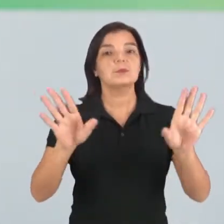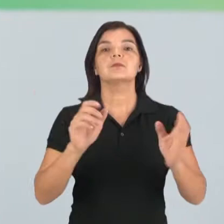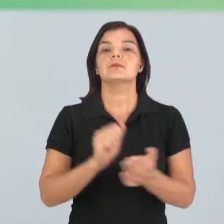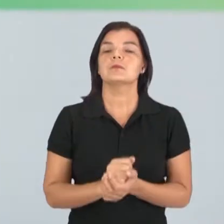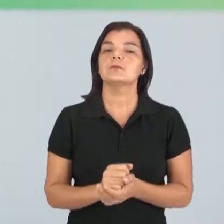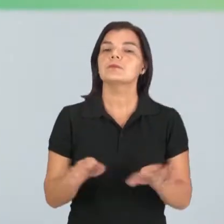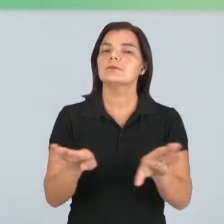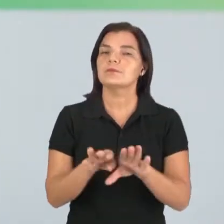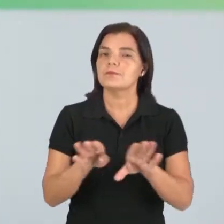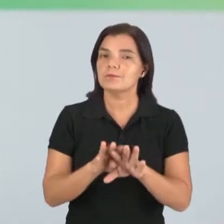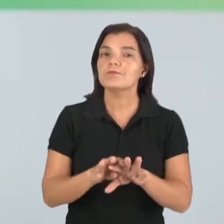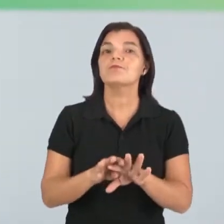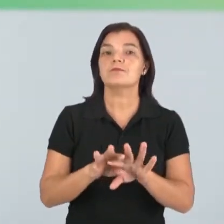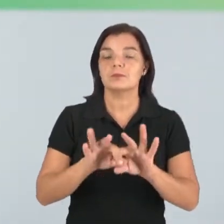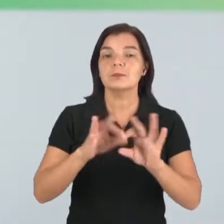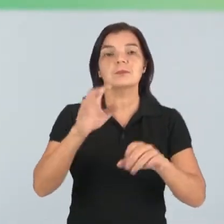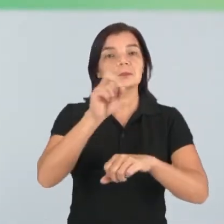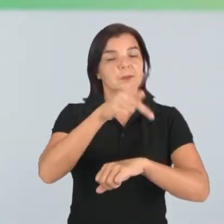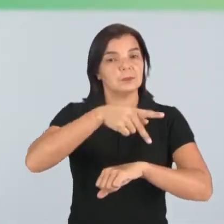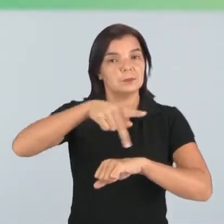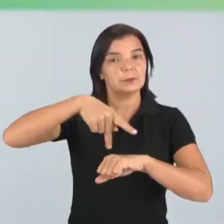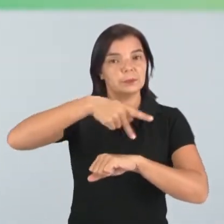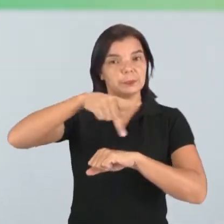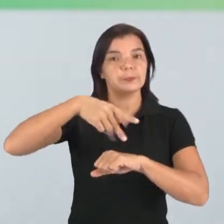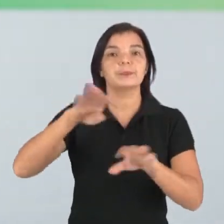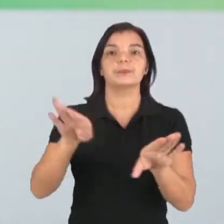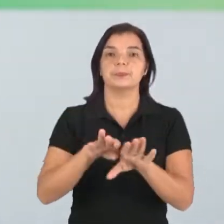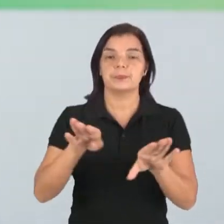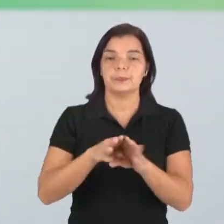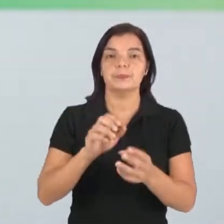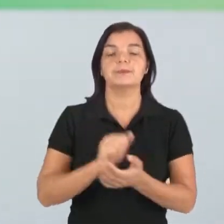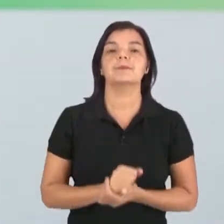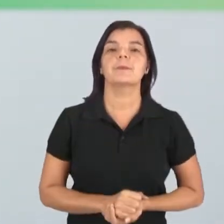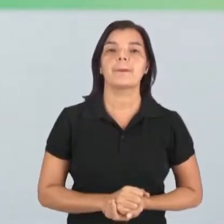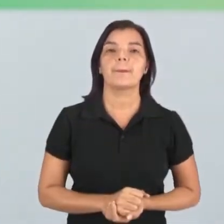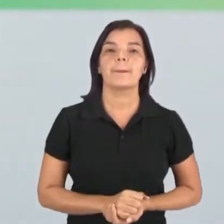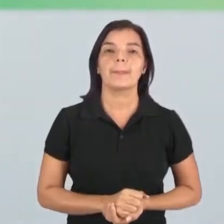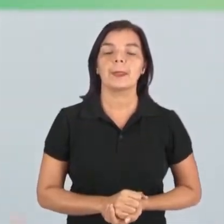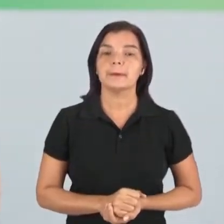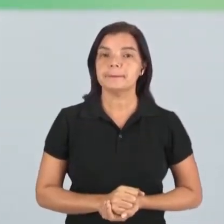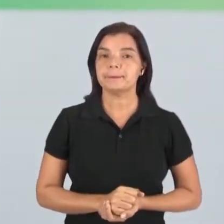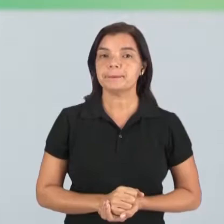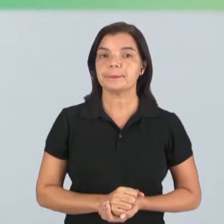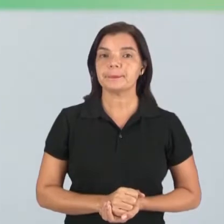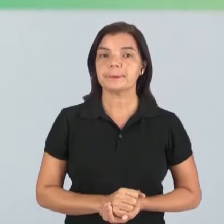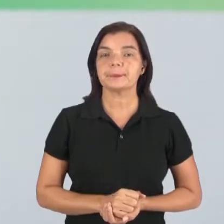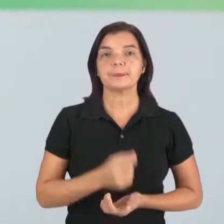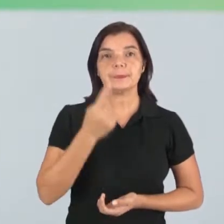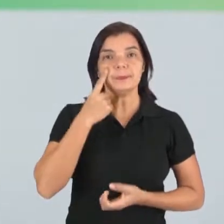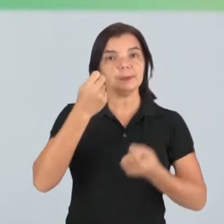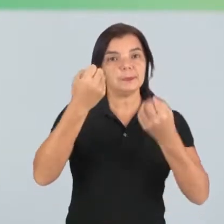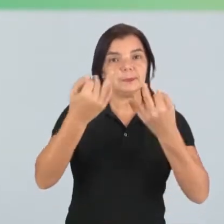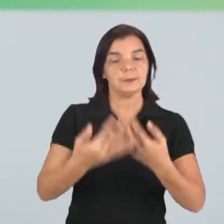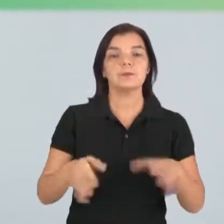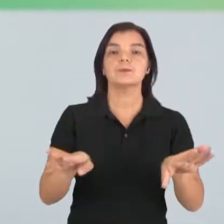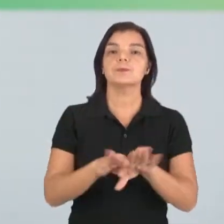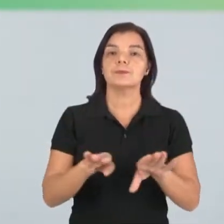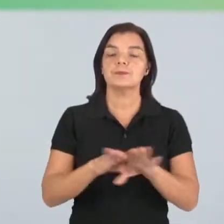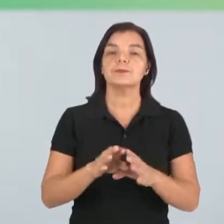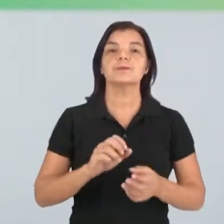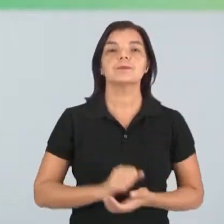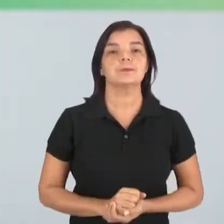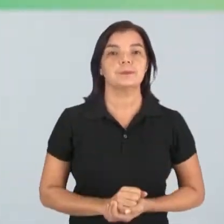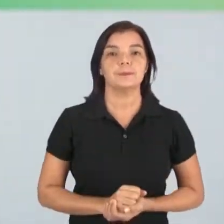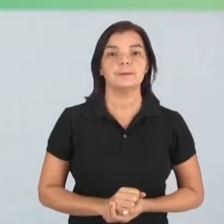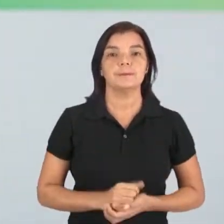e finalmente se tornassem países, nações soberanas, certo? Vamos falar,